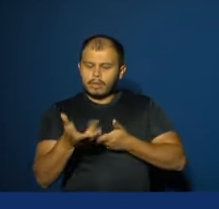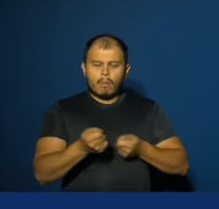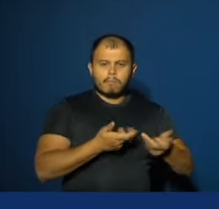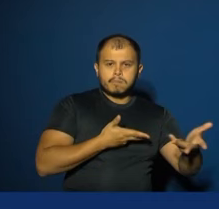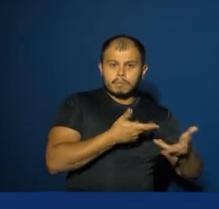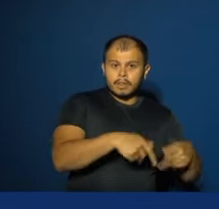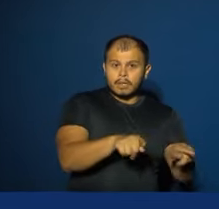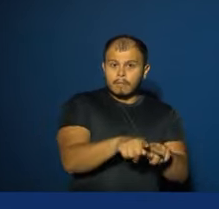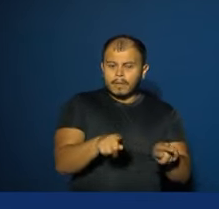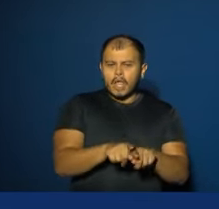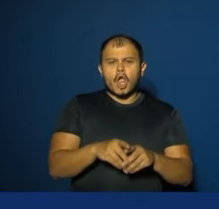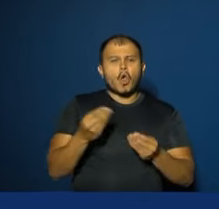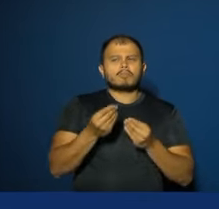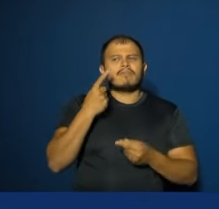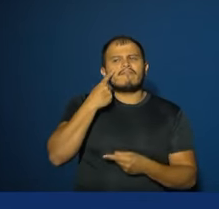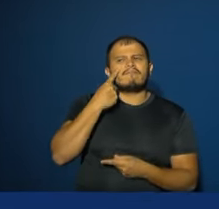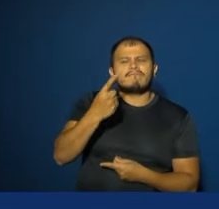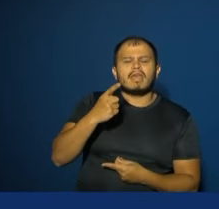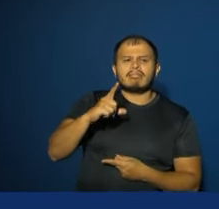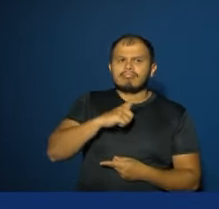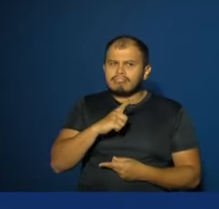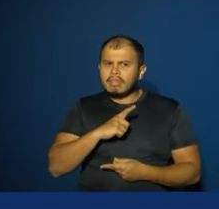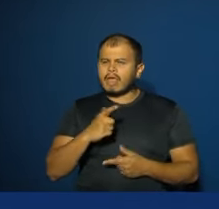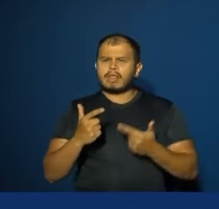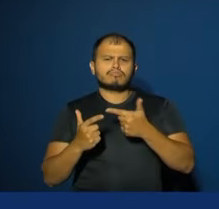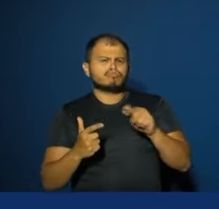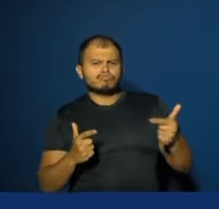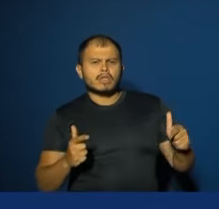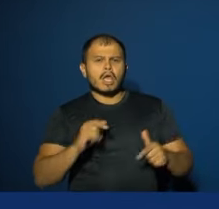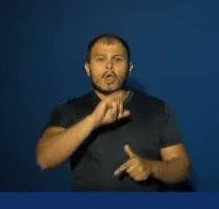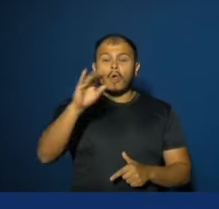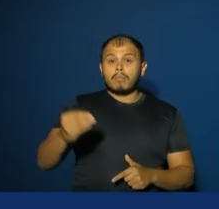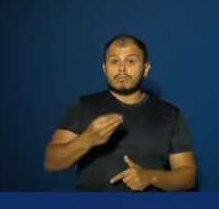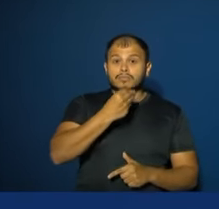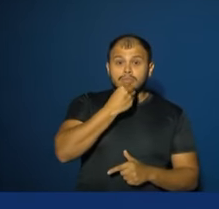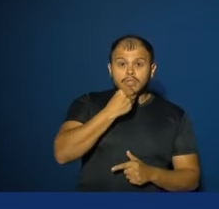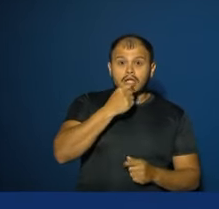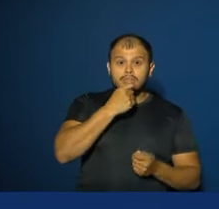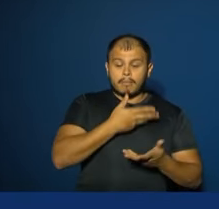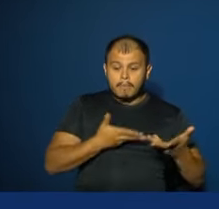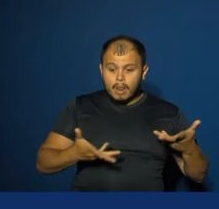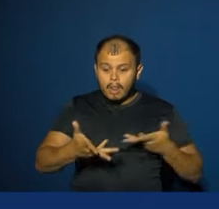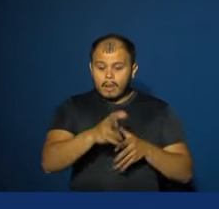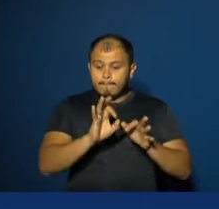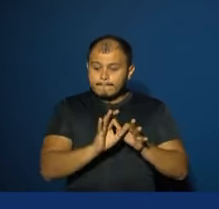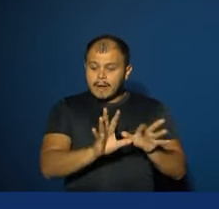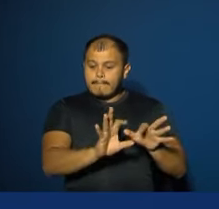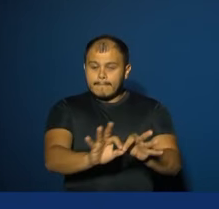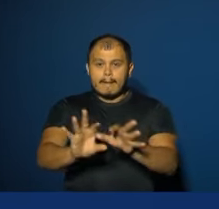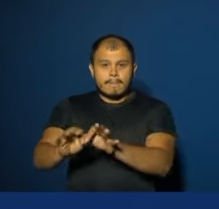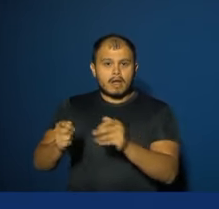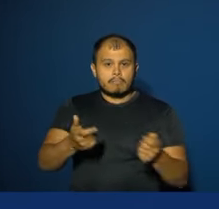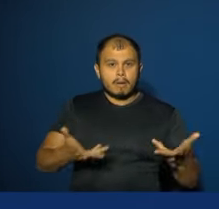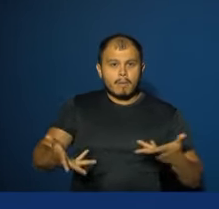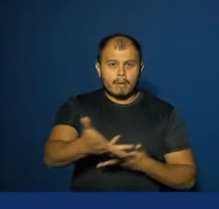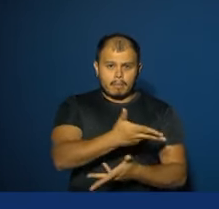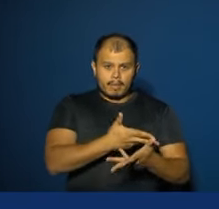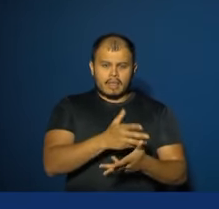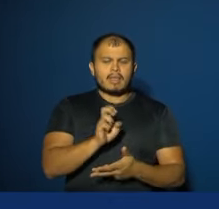você enxerga as oportunidades que se apresentam com a liberalização do mercado e como a Neva está